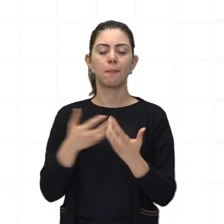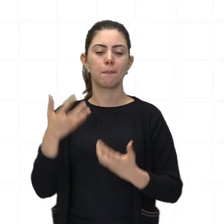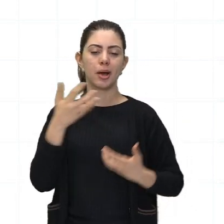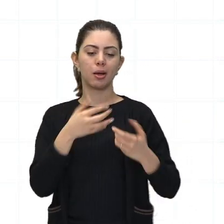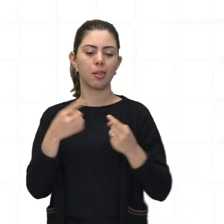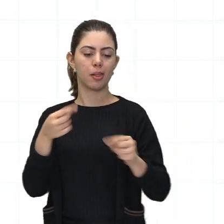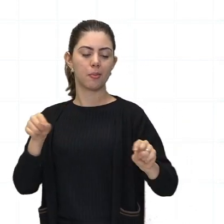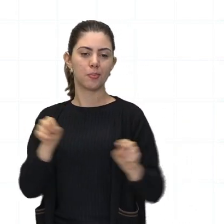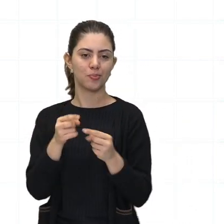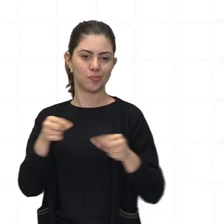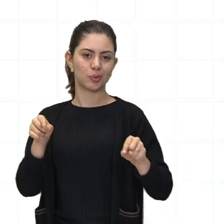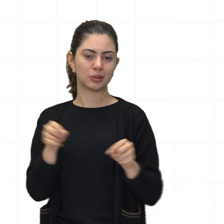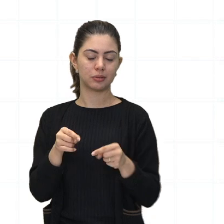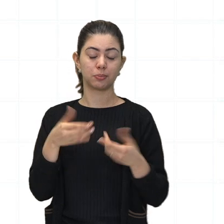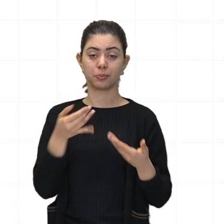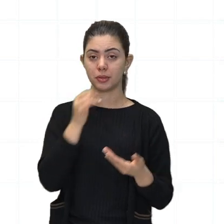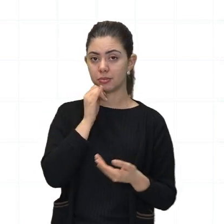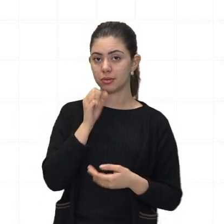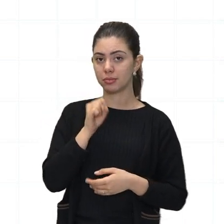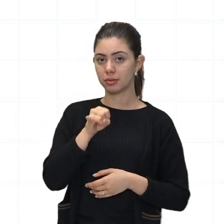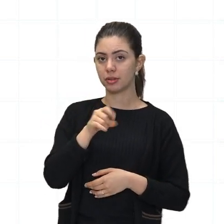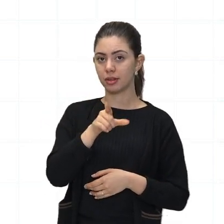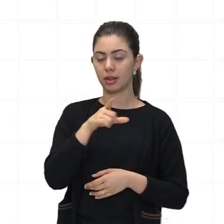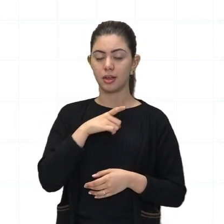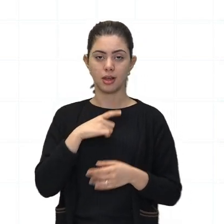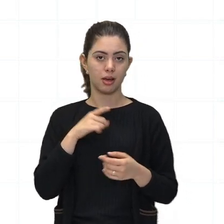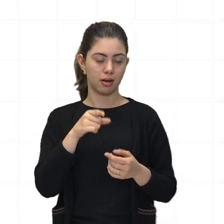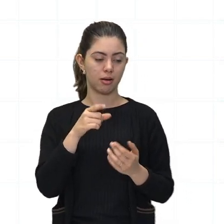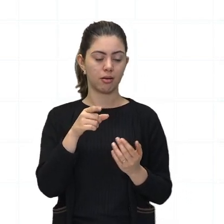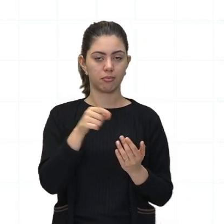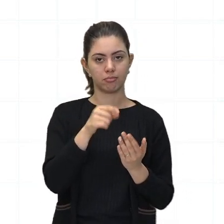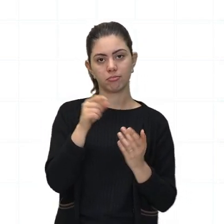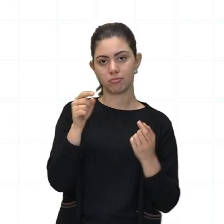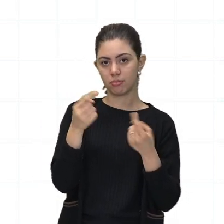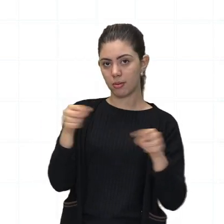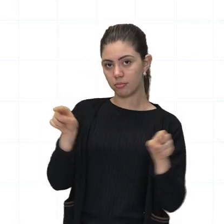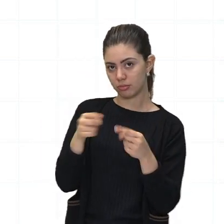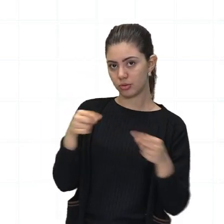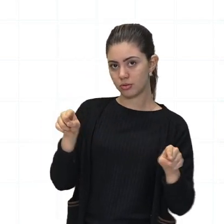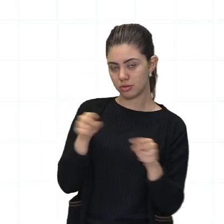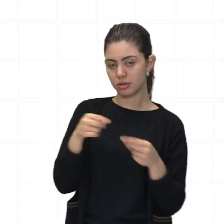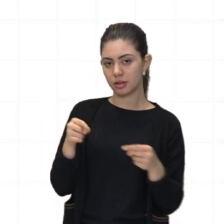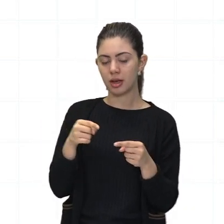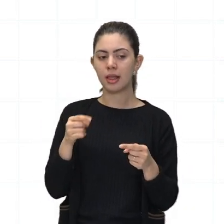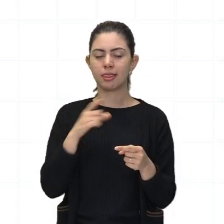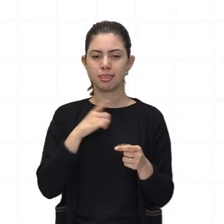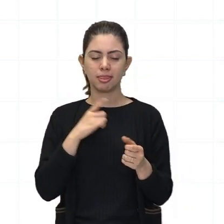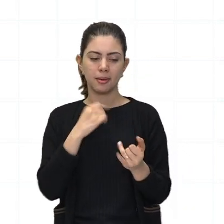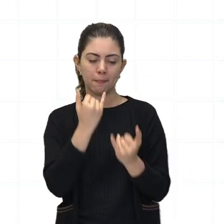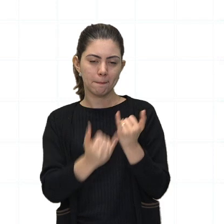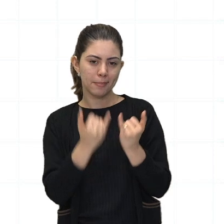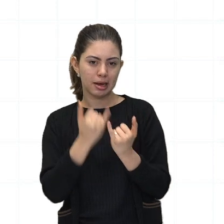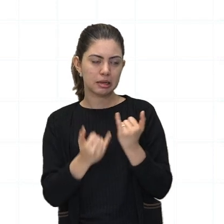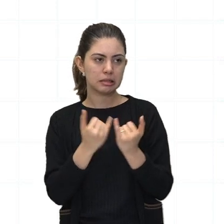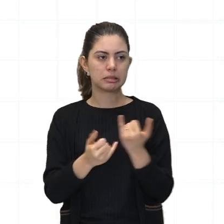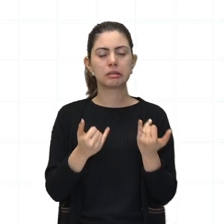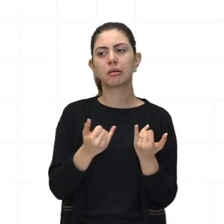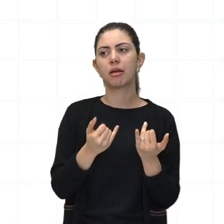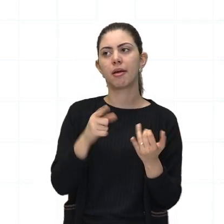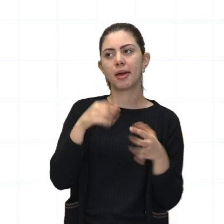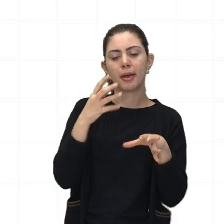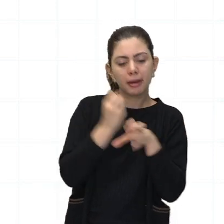Se você for pegar uma música, geralmente a música ela tem muita proximidade com a matemática, com o cálculo,